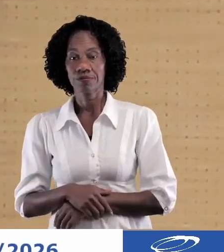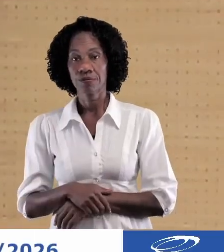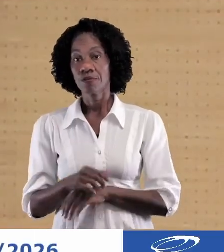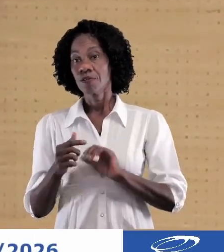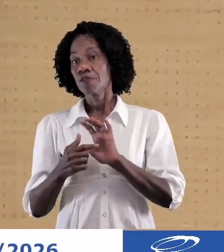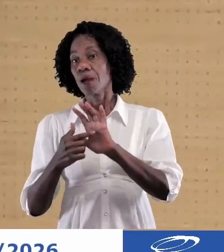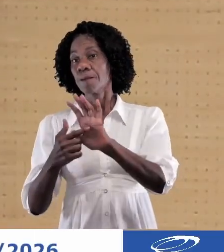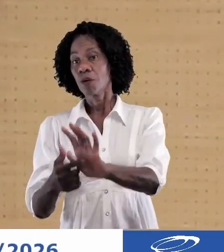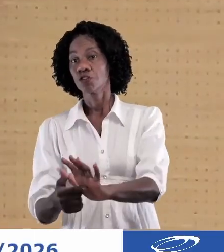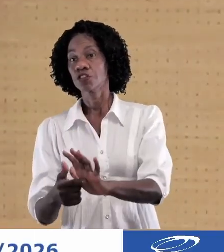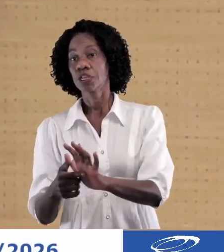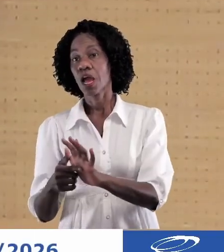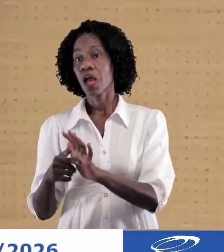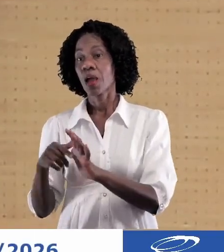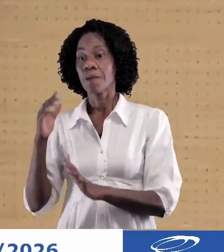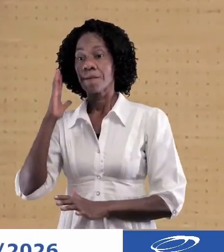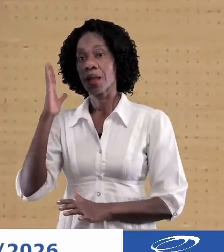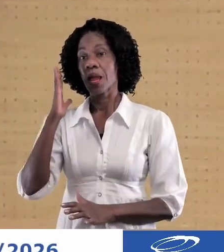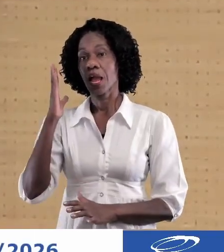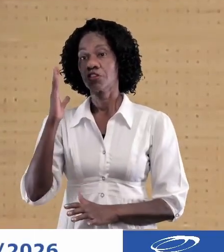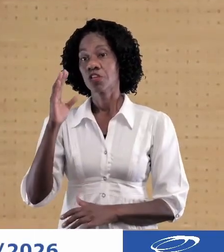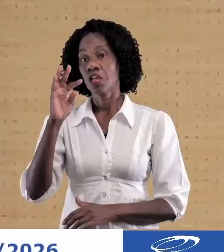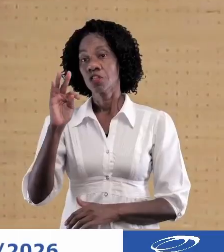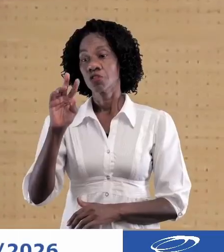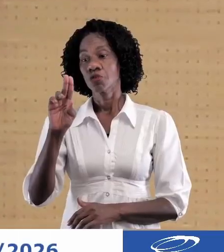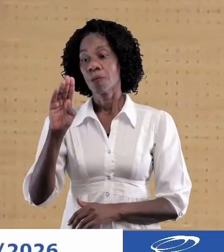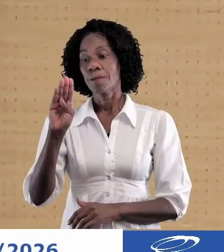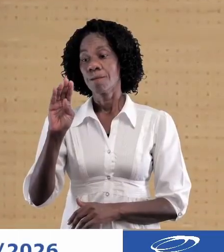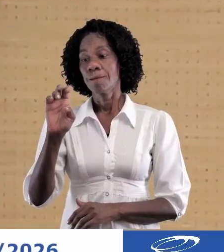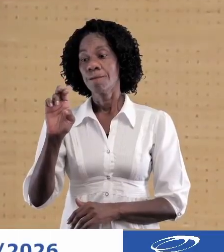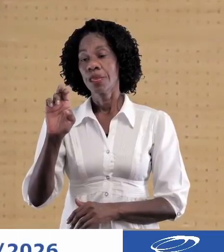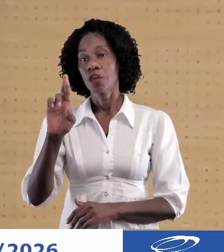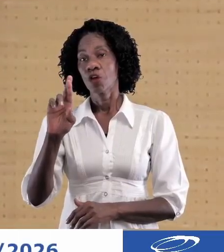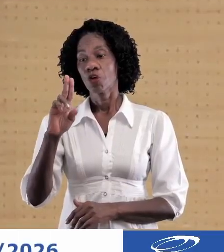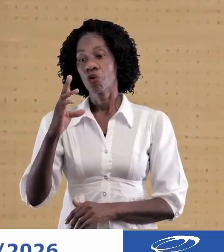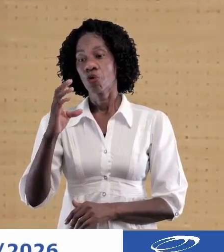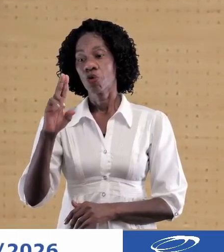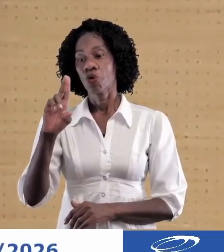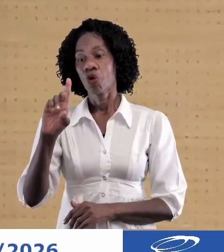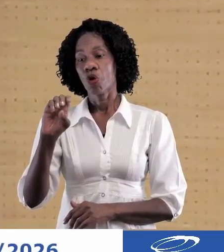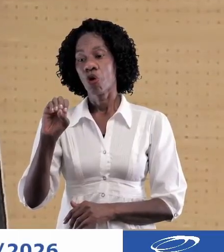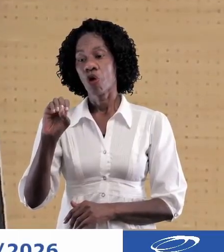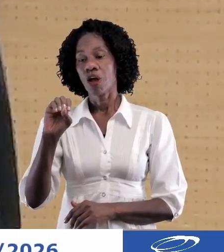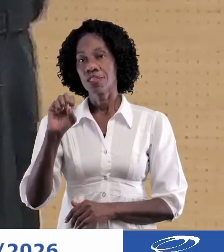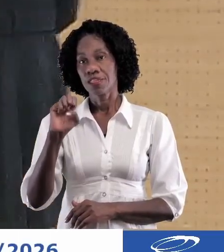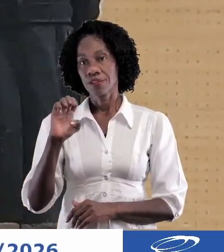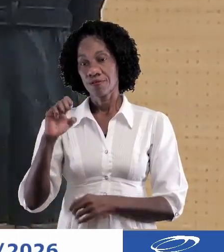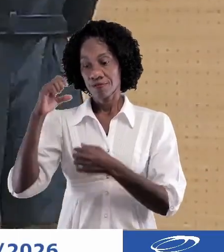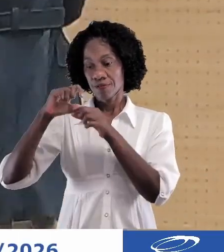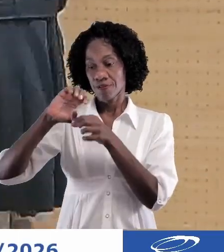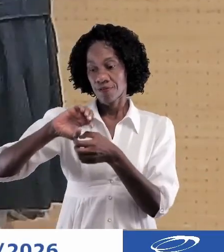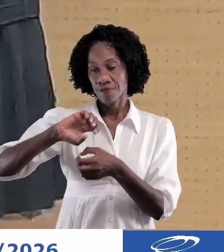Tuberculose Vertebral, da suspeita clínica ao tratamento. Rodrigo, muito obrigado pelo convite. A palavra é sua. Bom dia a